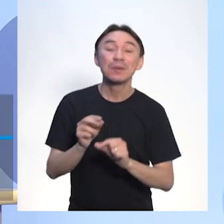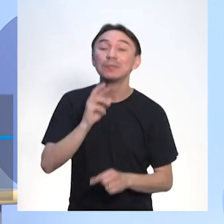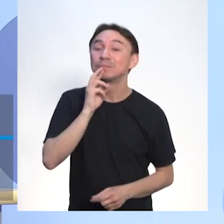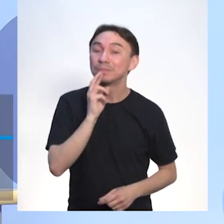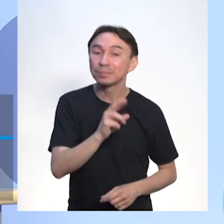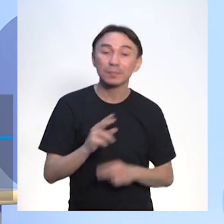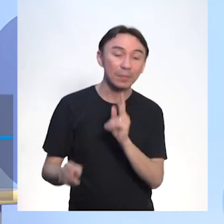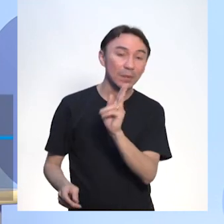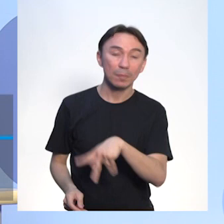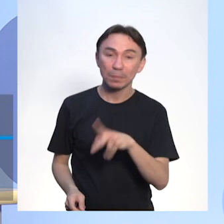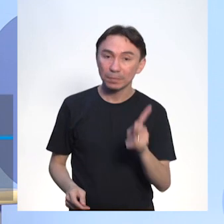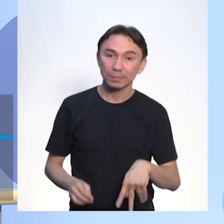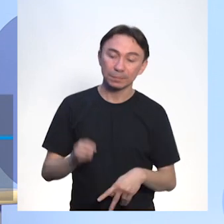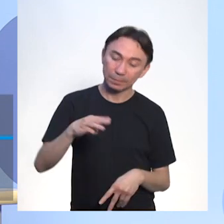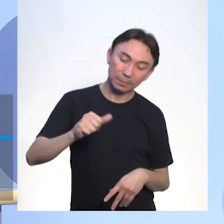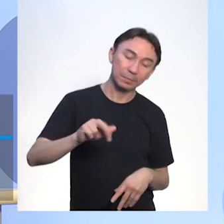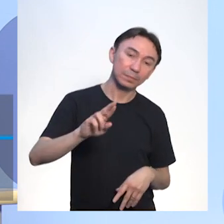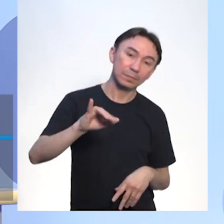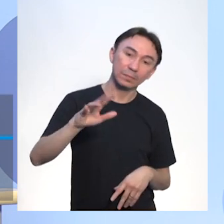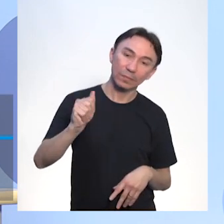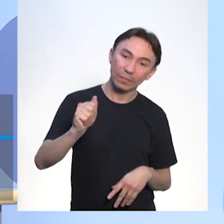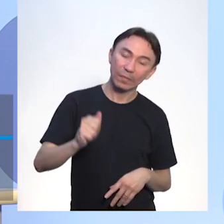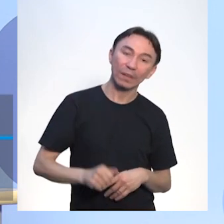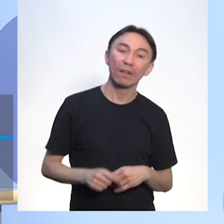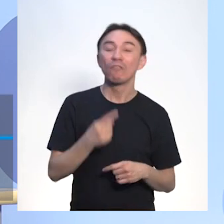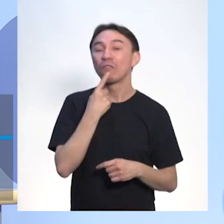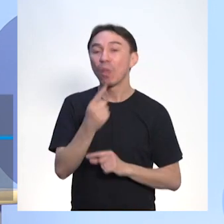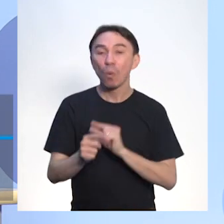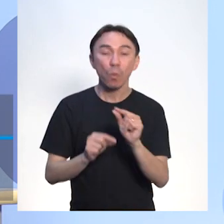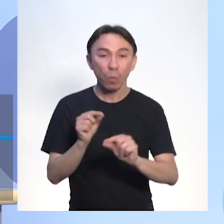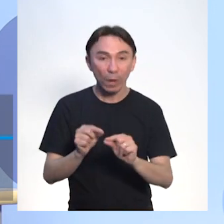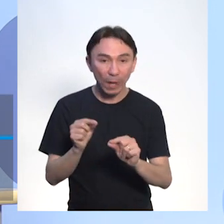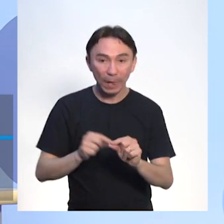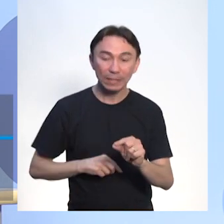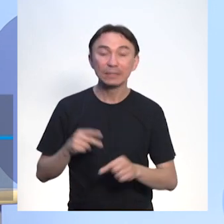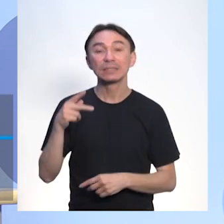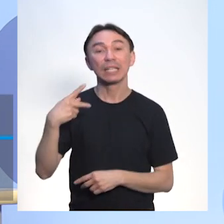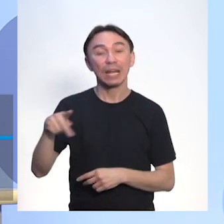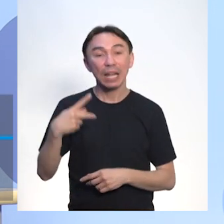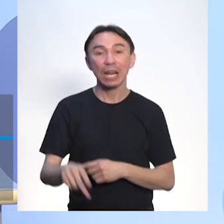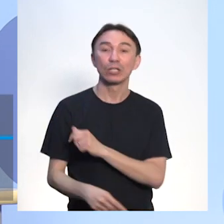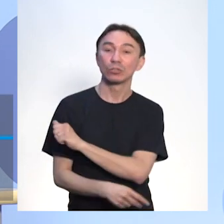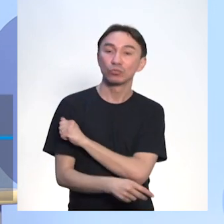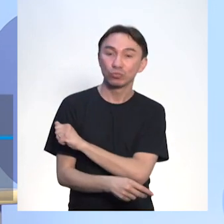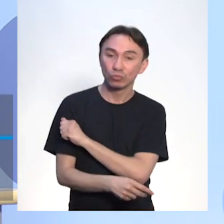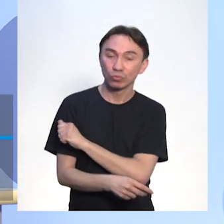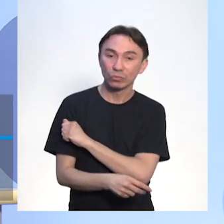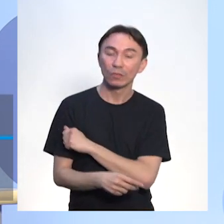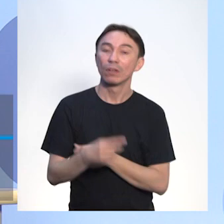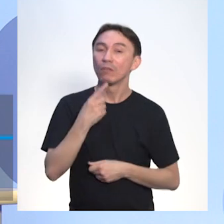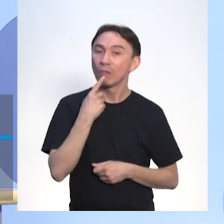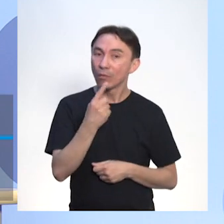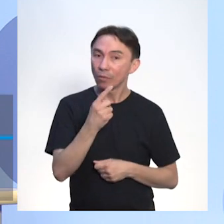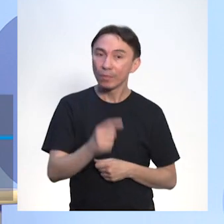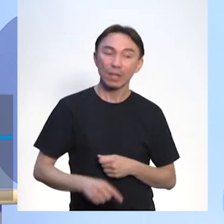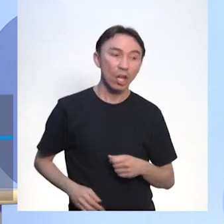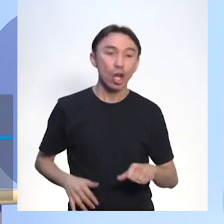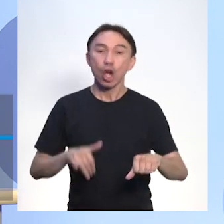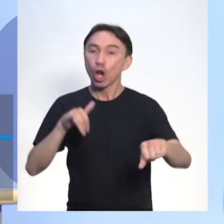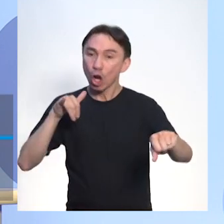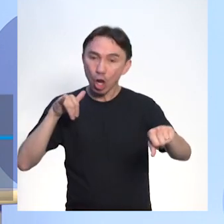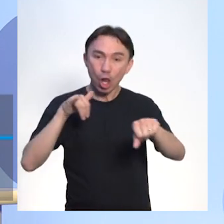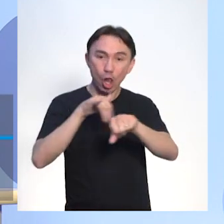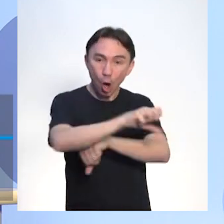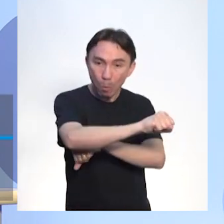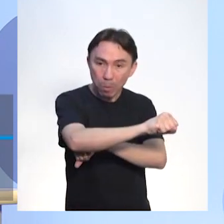A professora Maria, ela traz aqui a resposta do seu estudante que diz que golpe é tomar o poder